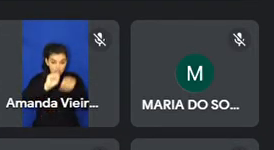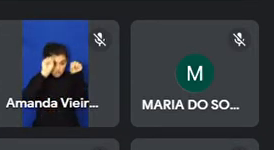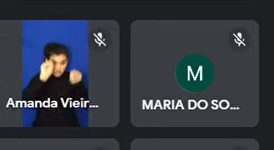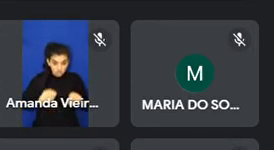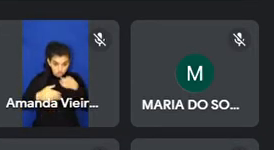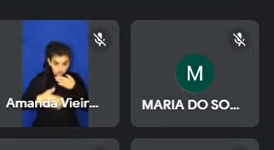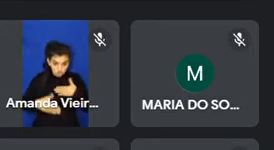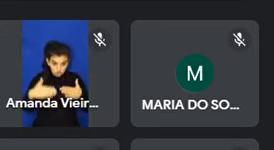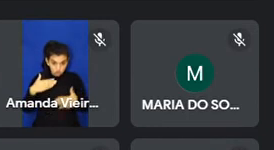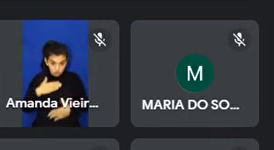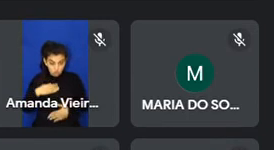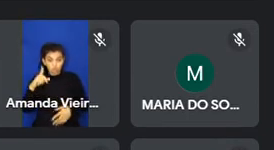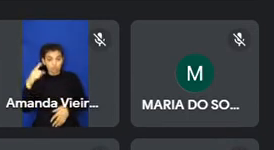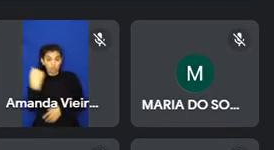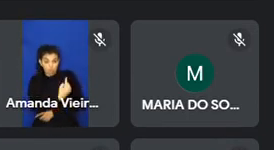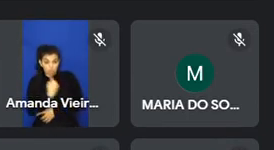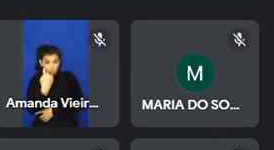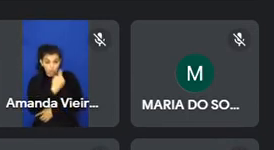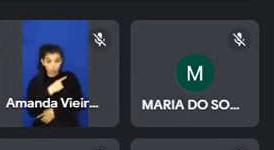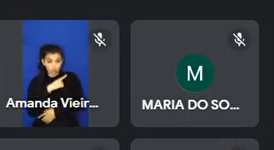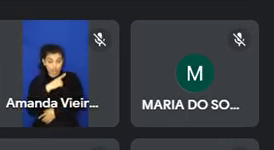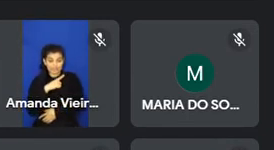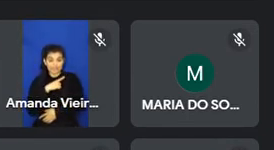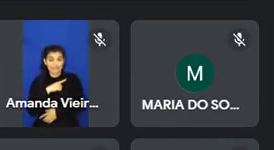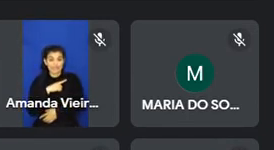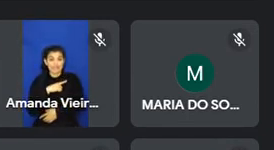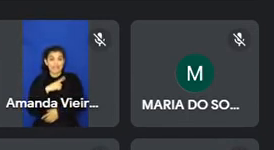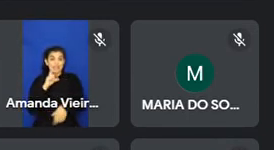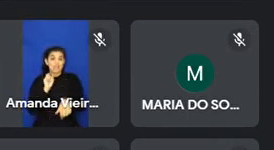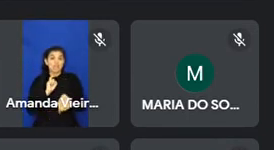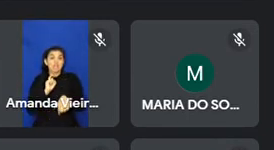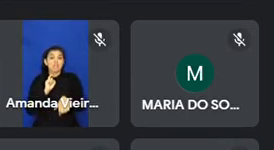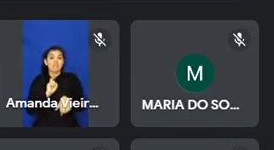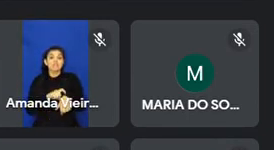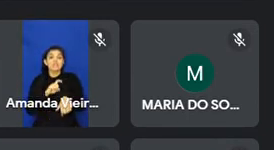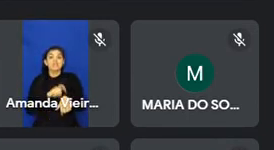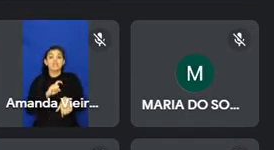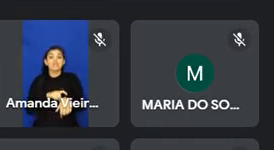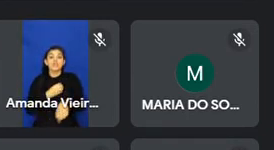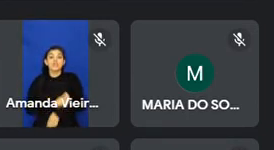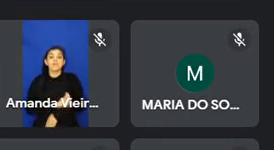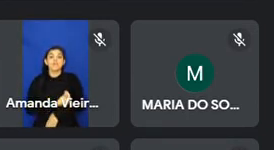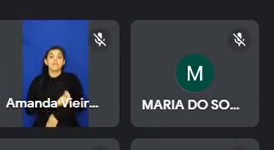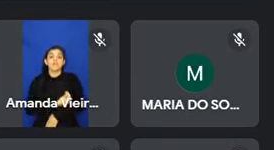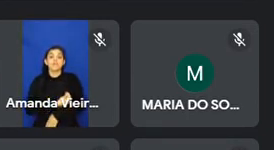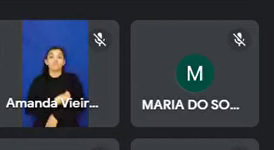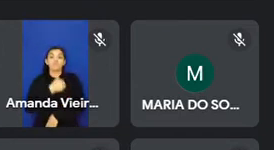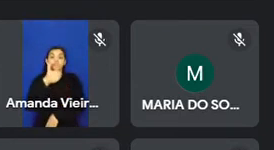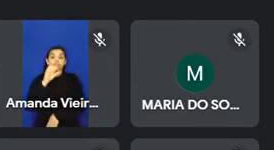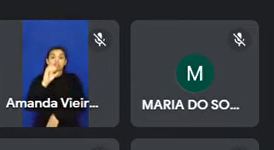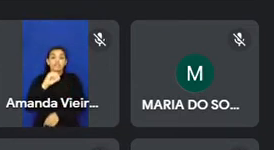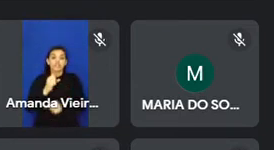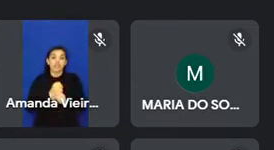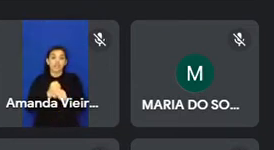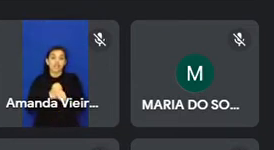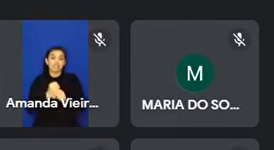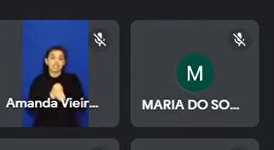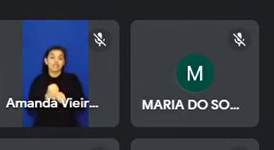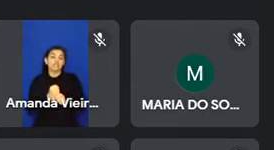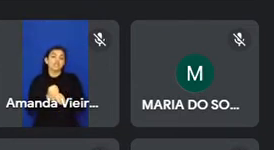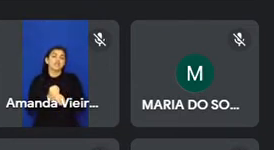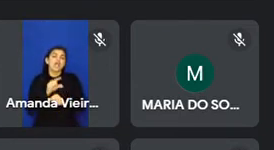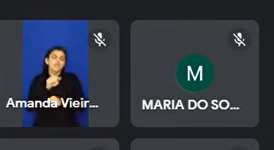de memória têm, em média, tem uma vida média de 10 anos, certo? Ah, professora, significa